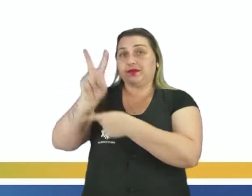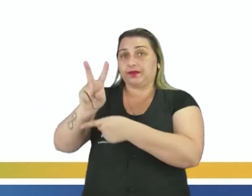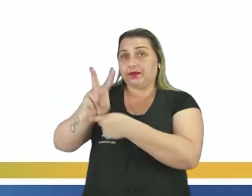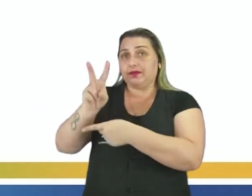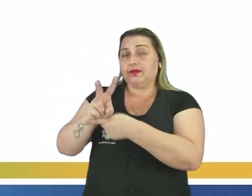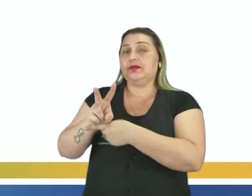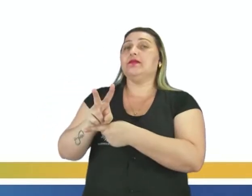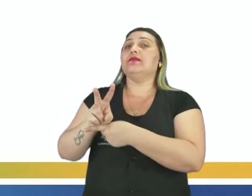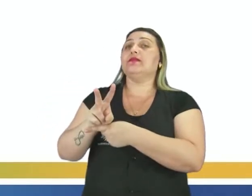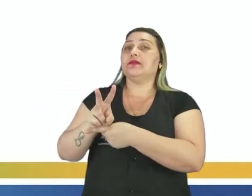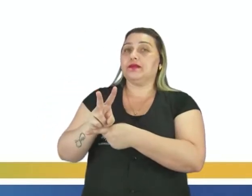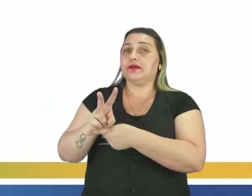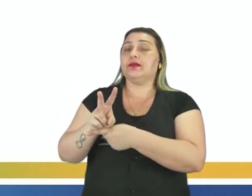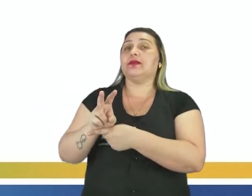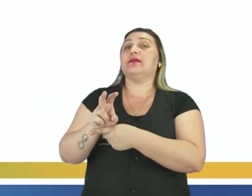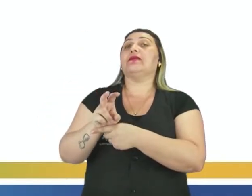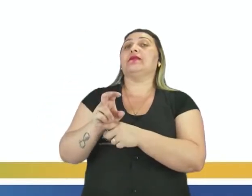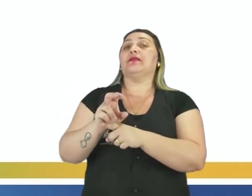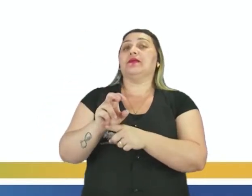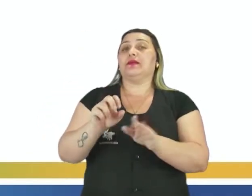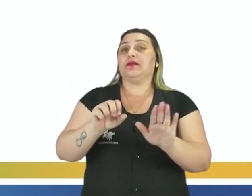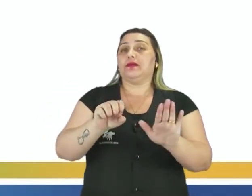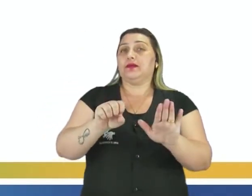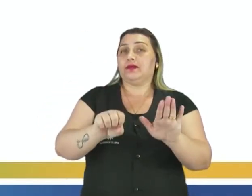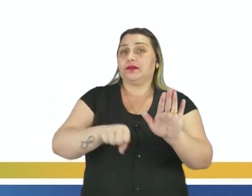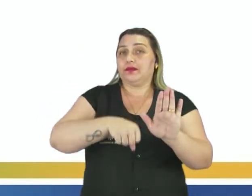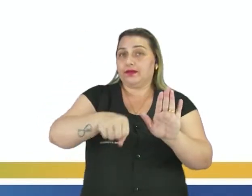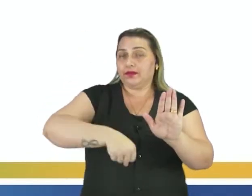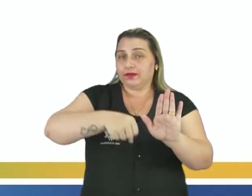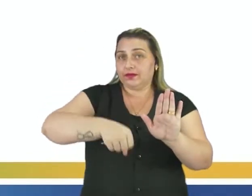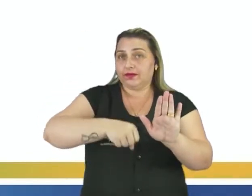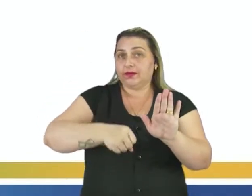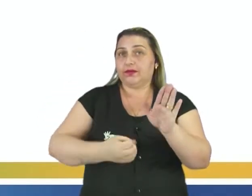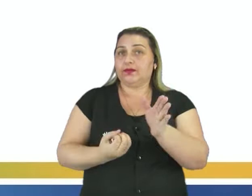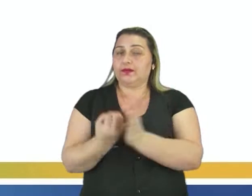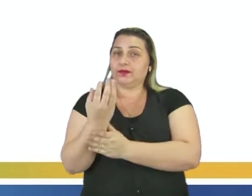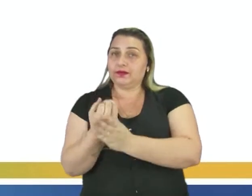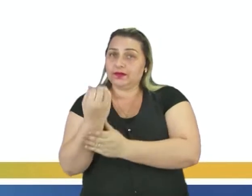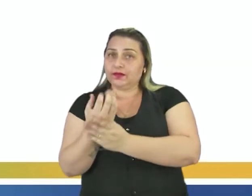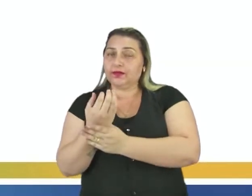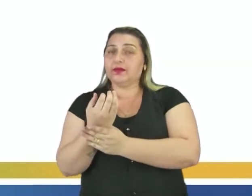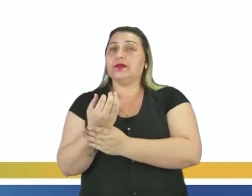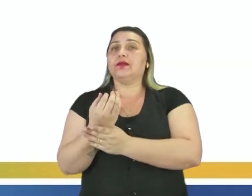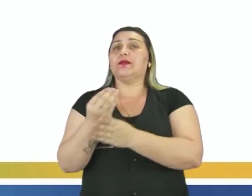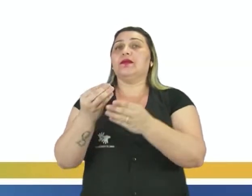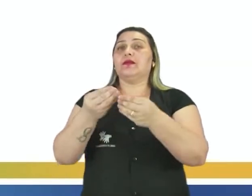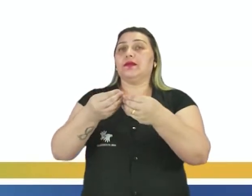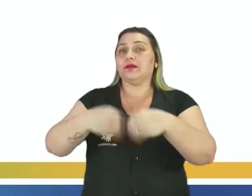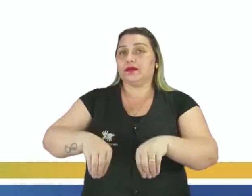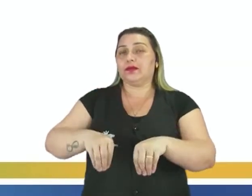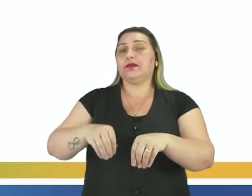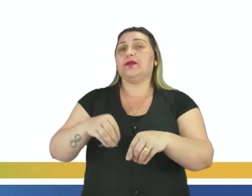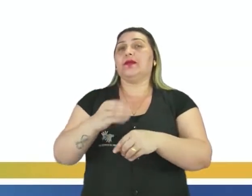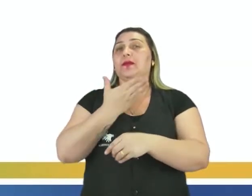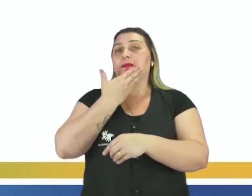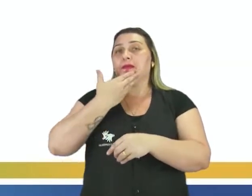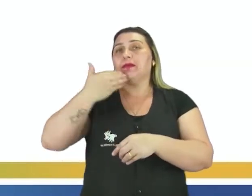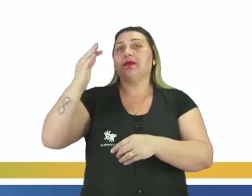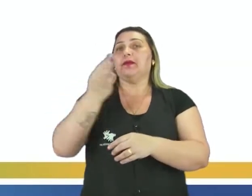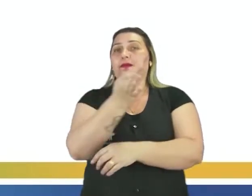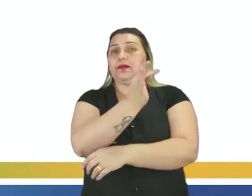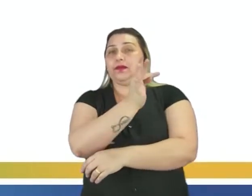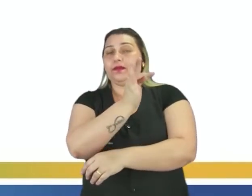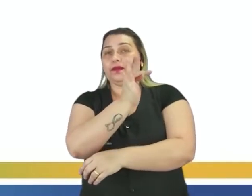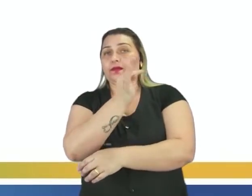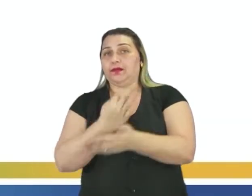encontra-se cada vez mais mecanizada em seu processo produtivo. Uma das consequências da implantação de melhorias tecnológicas